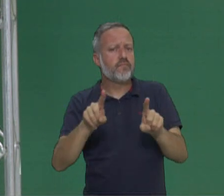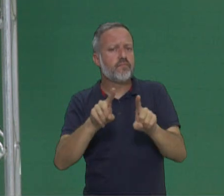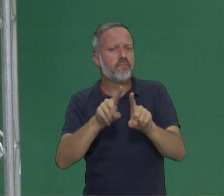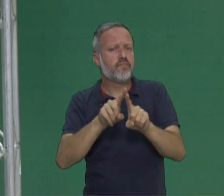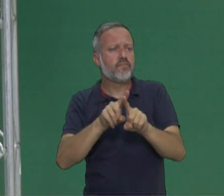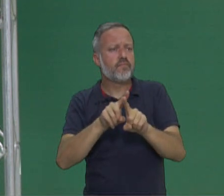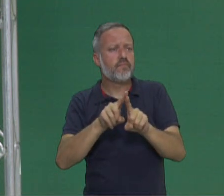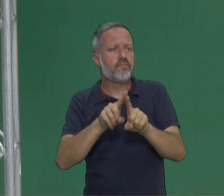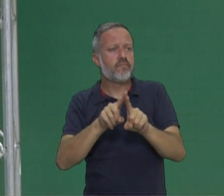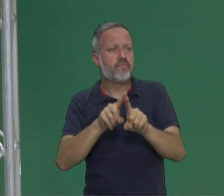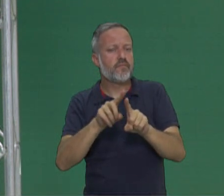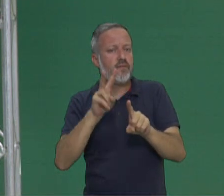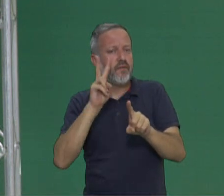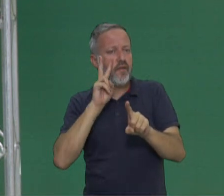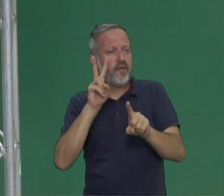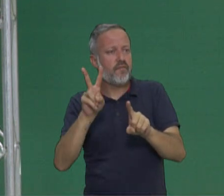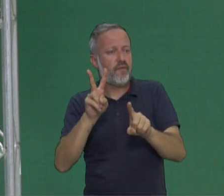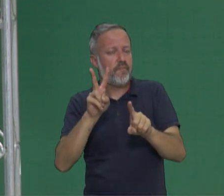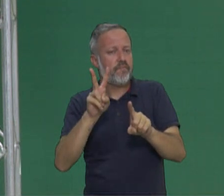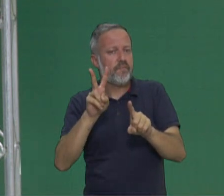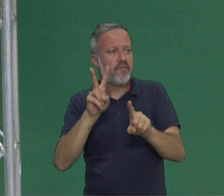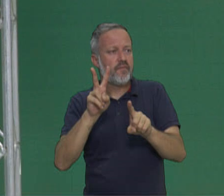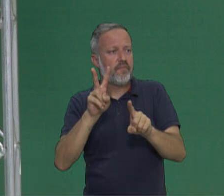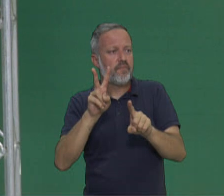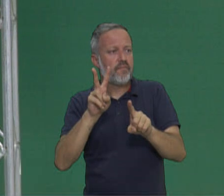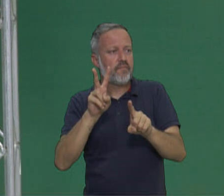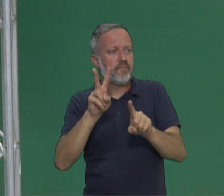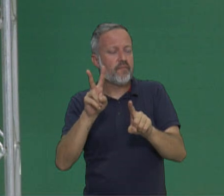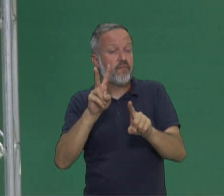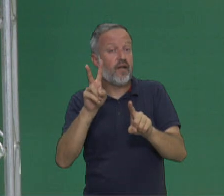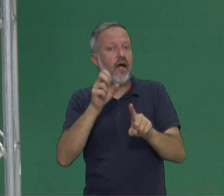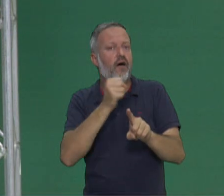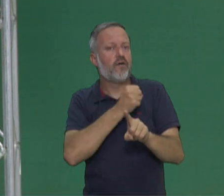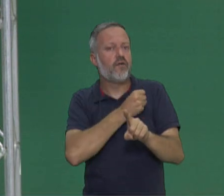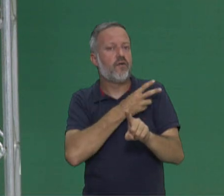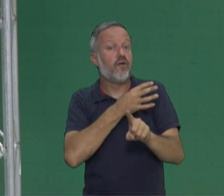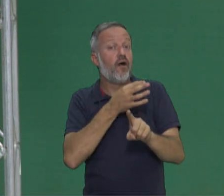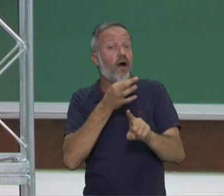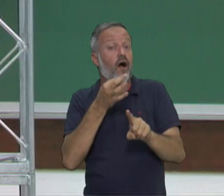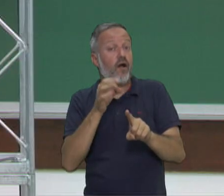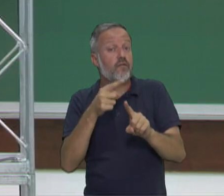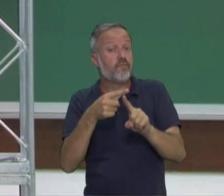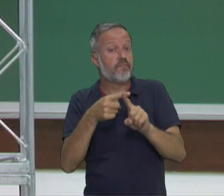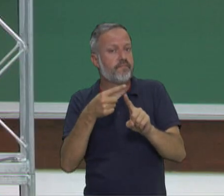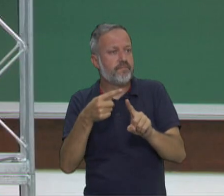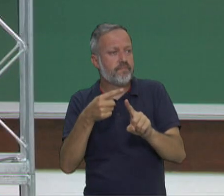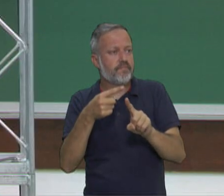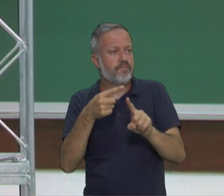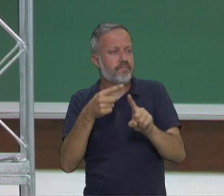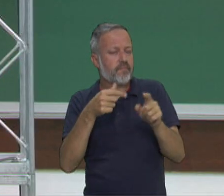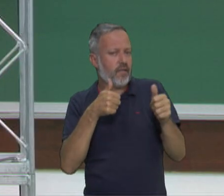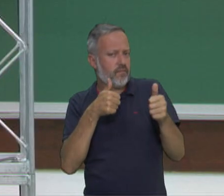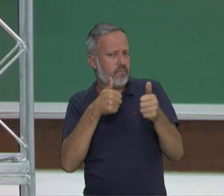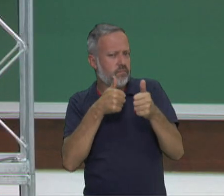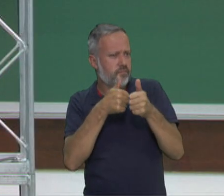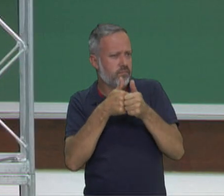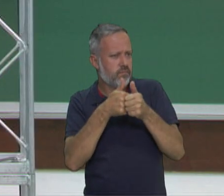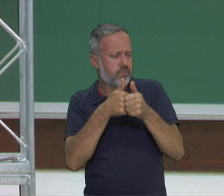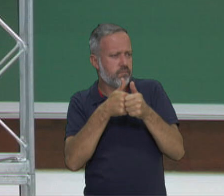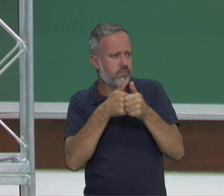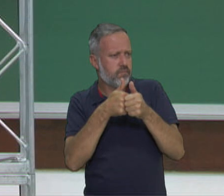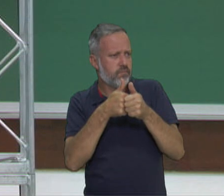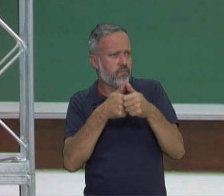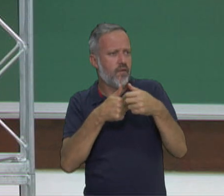que o Dalton tinha descoberto. Não vou falar um número exato, porque pode ser que eu erre, mas é algo próximo de